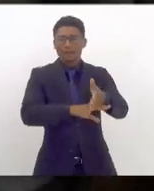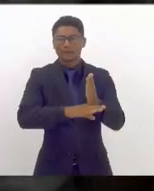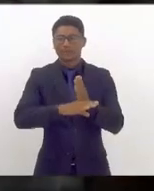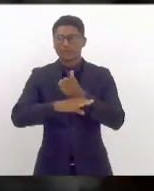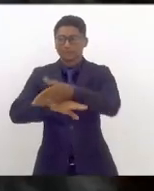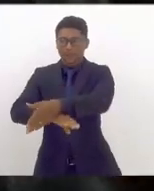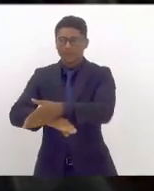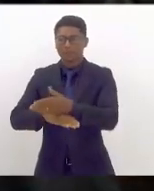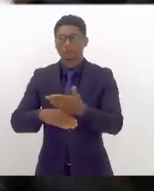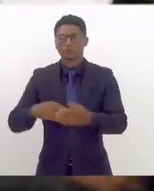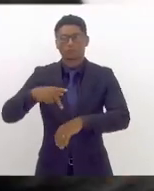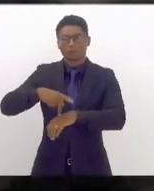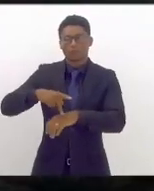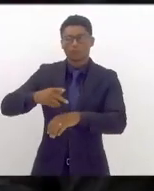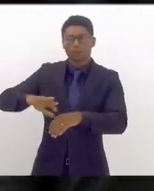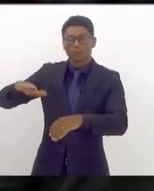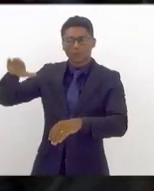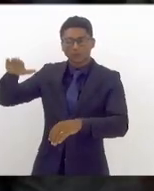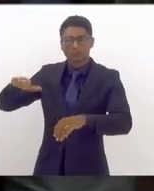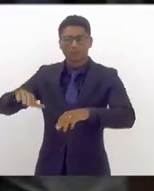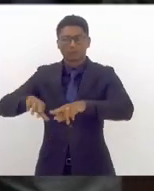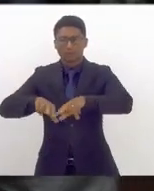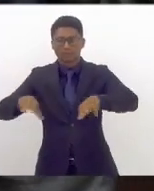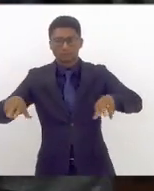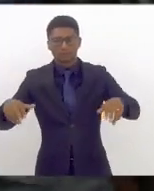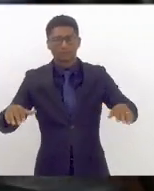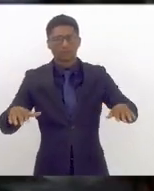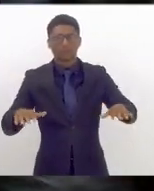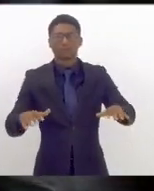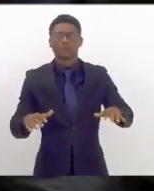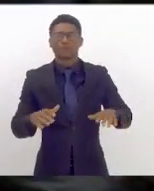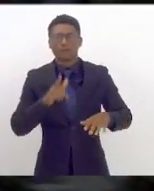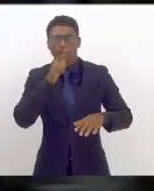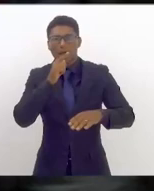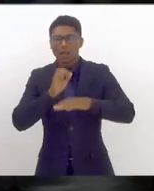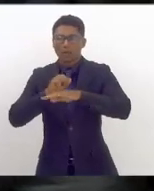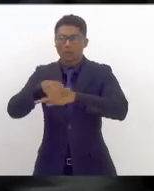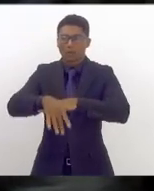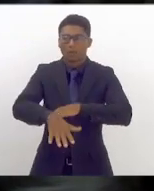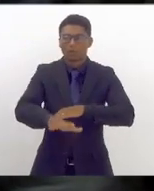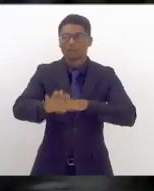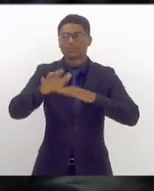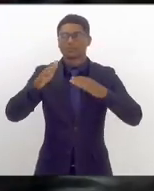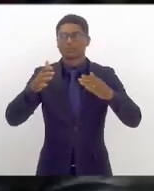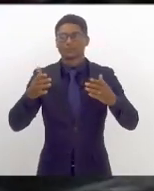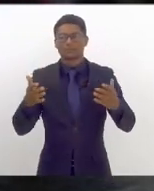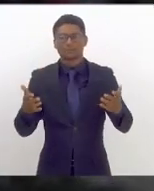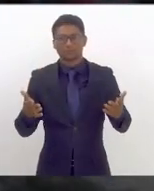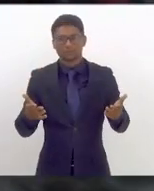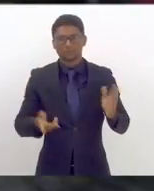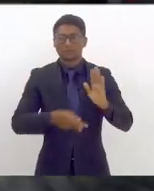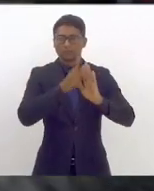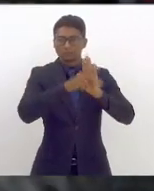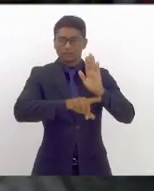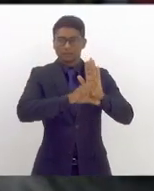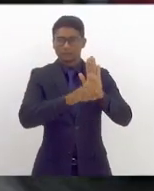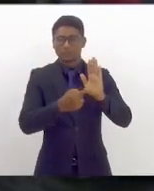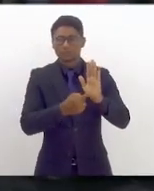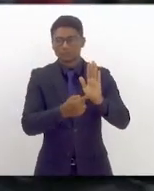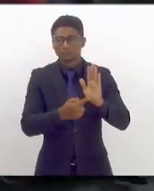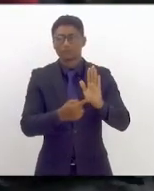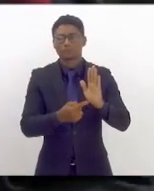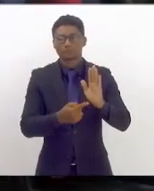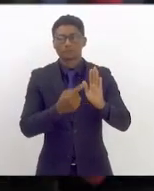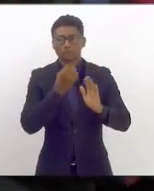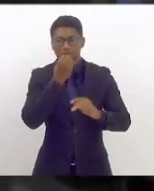montanhas aos Picos as encostas as belezas naturais é um projeto que basicamente garante